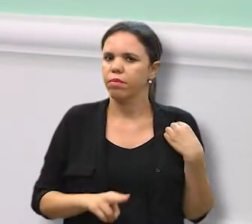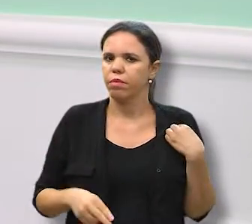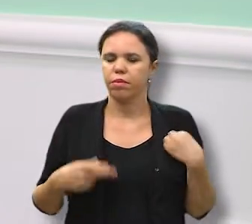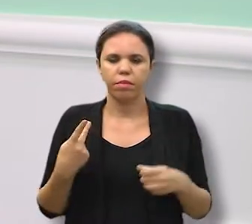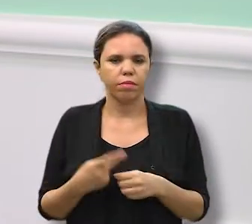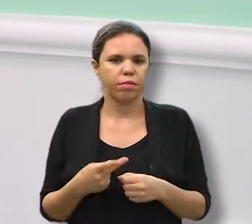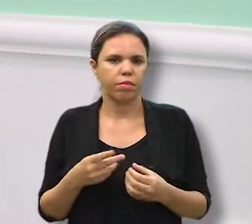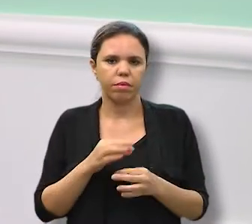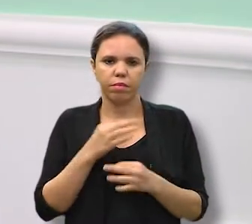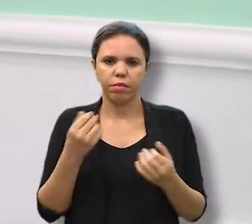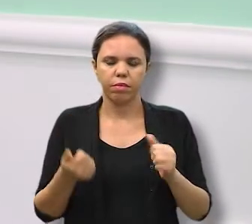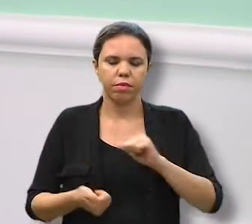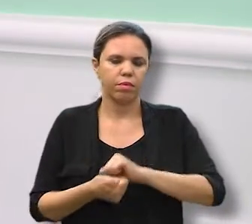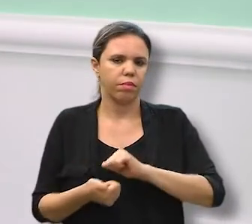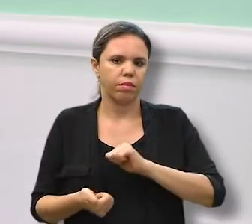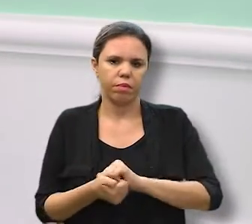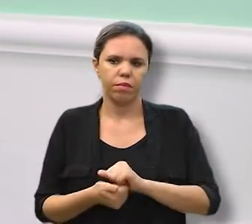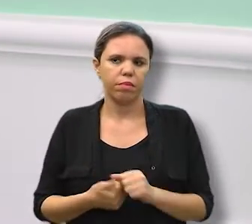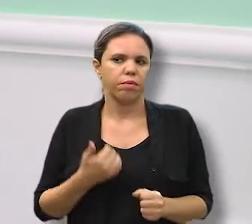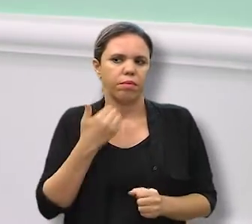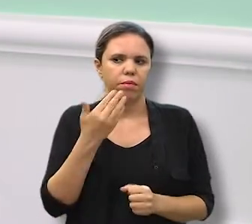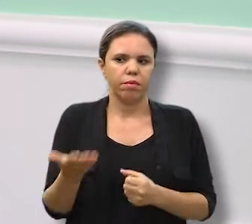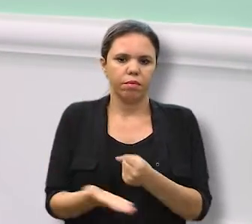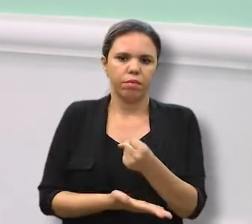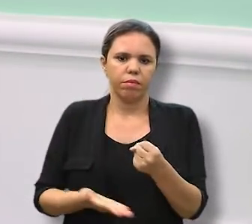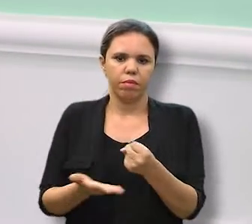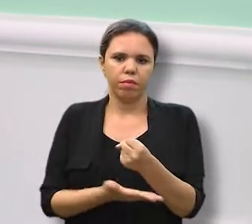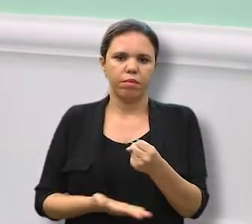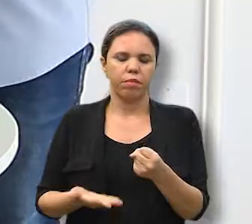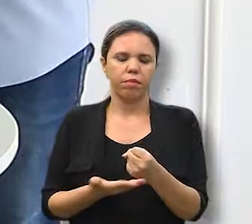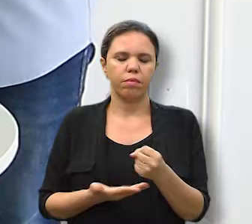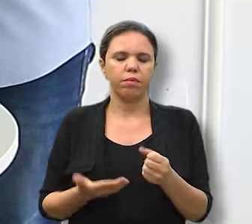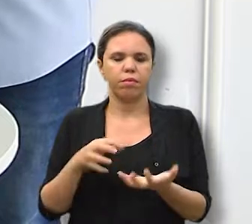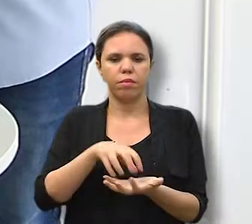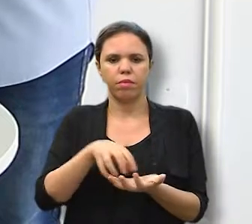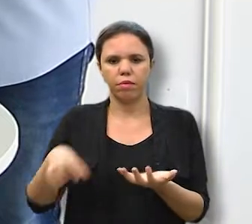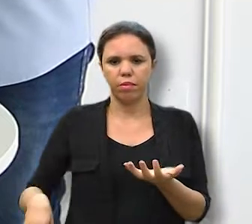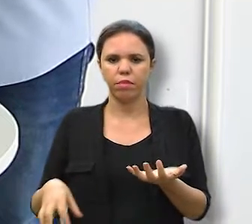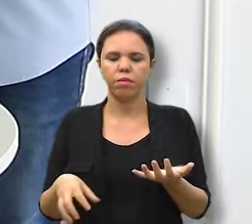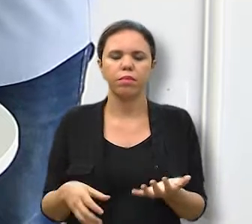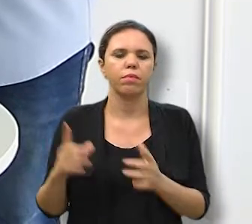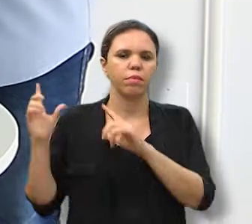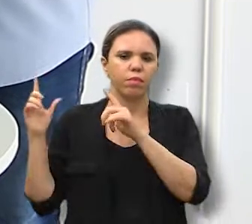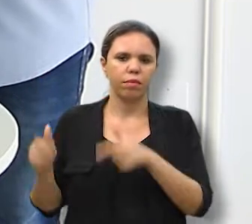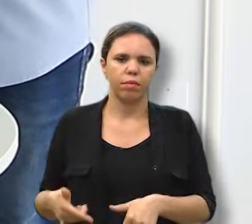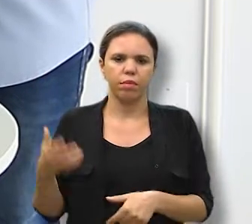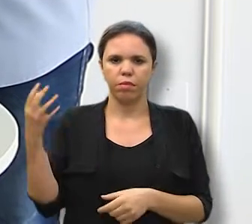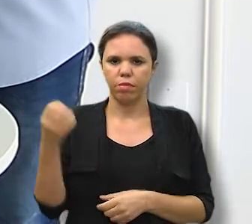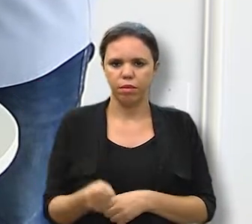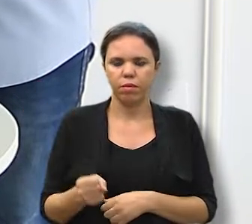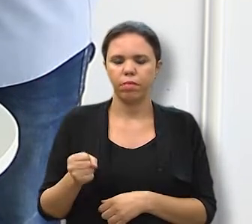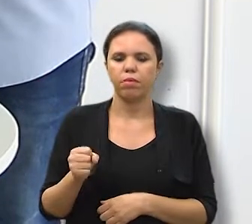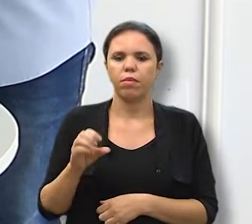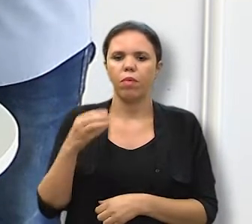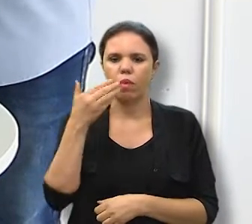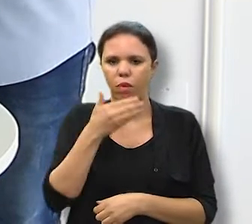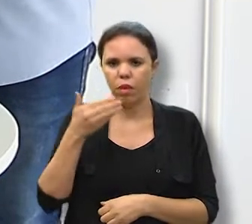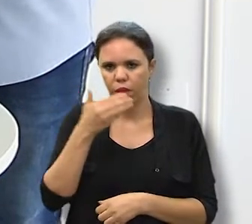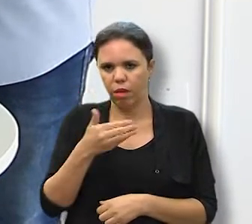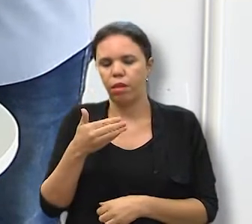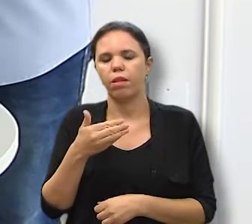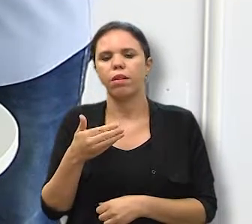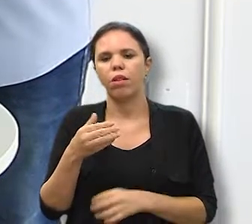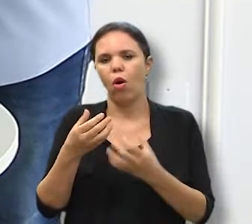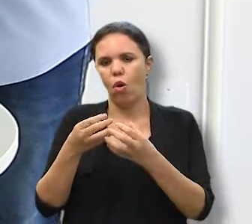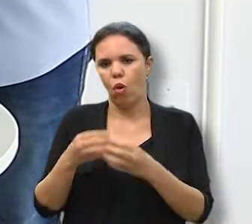com qualidade, né? Então, assim, o básico do pudim tradicional é o quê? Leite condensado, ovos e